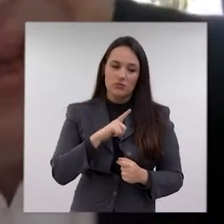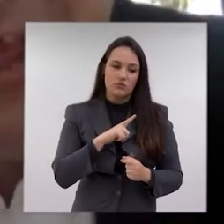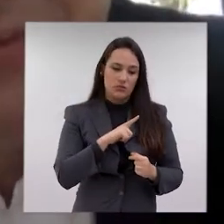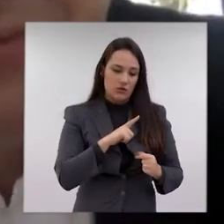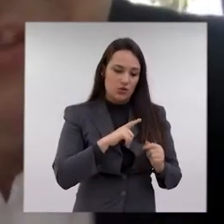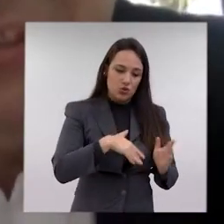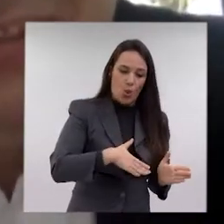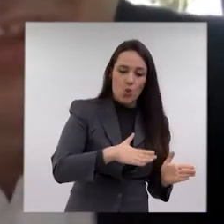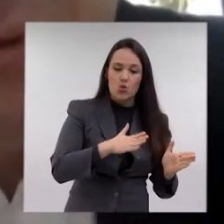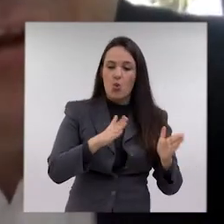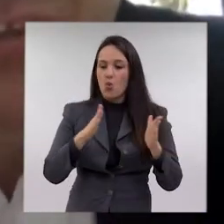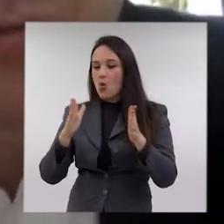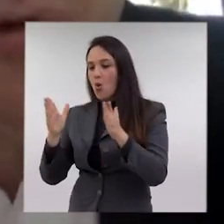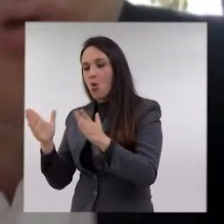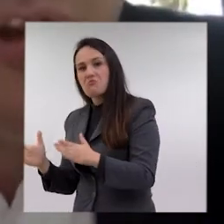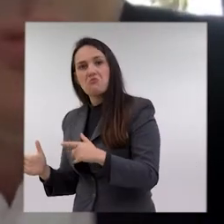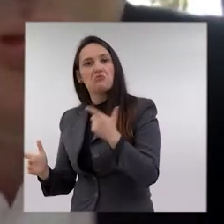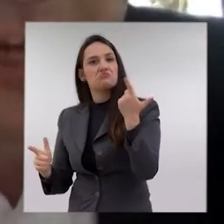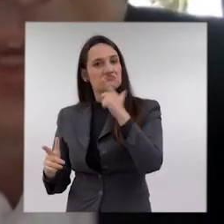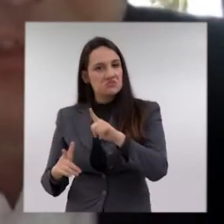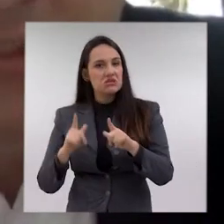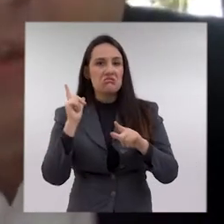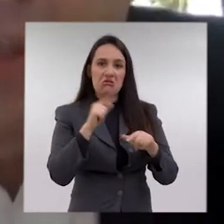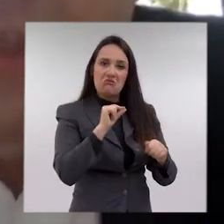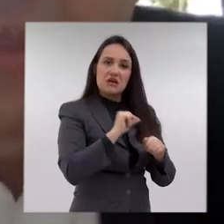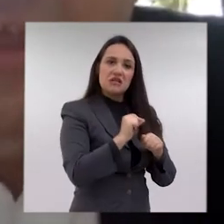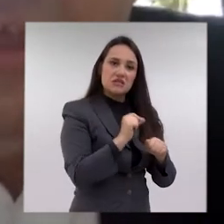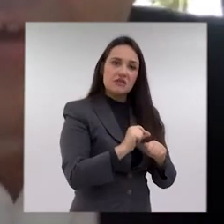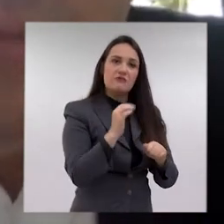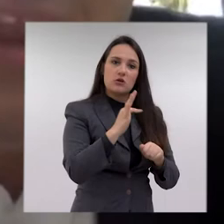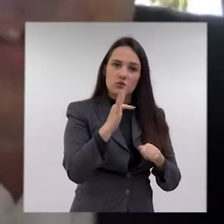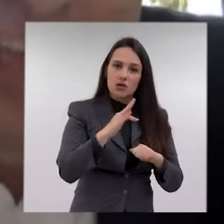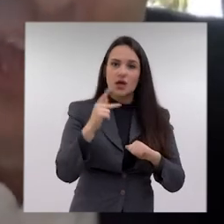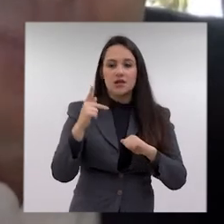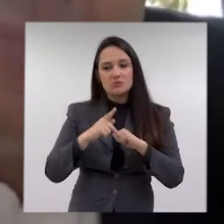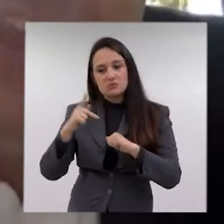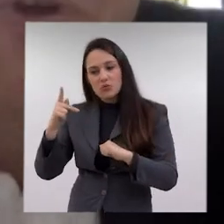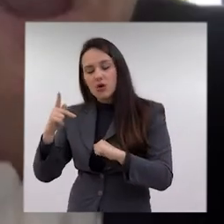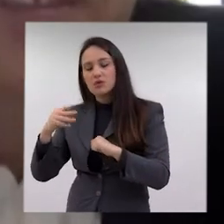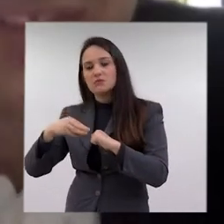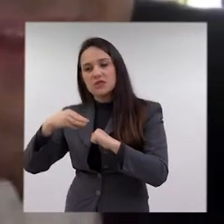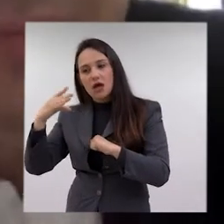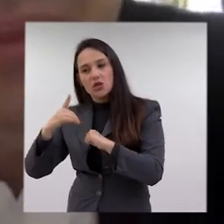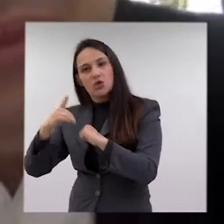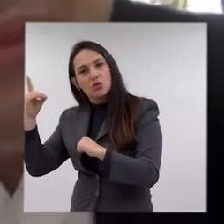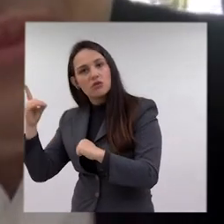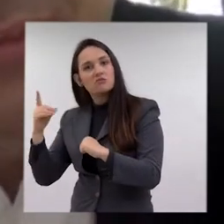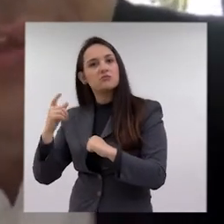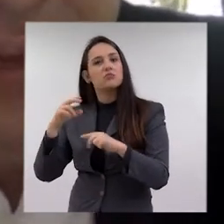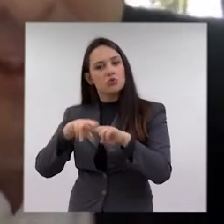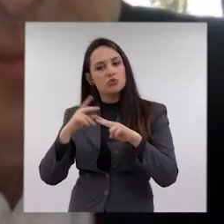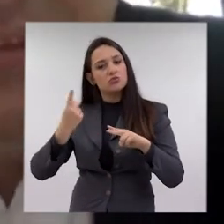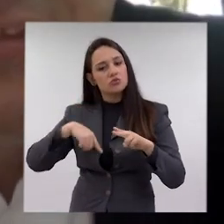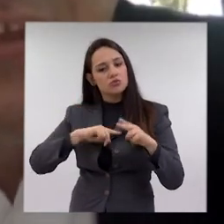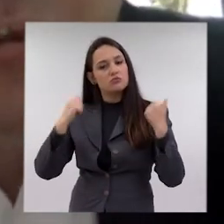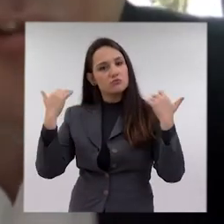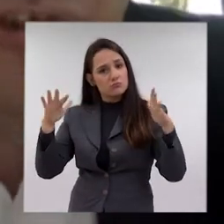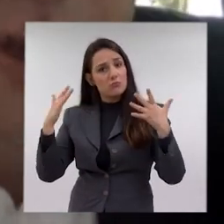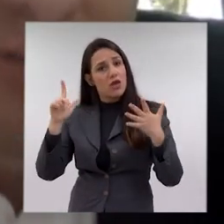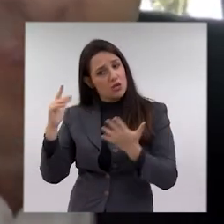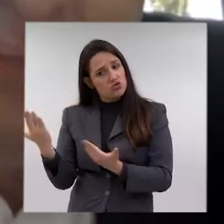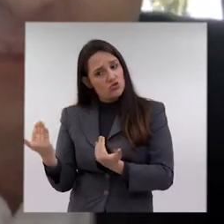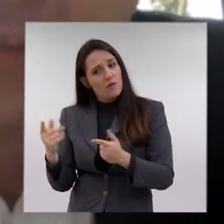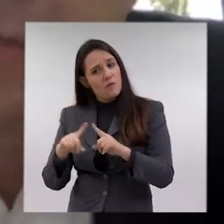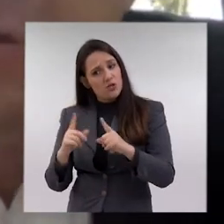mestrado, doutorado. Então, para nós é um orgulho muito grande homenagear, reconhecer esse grande